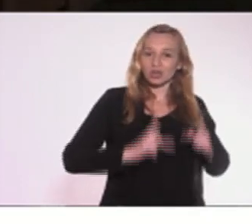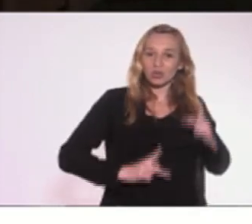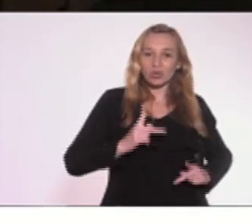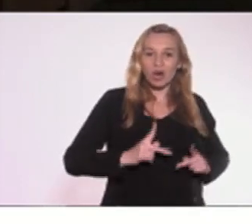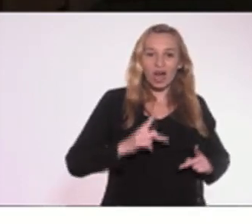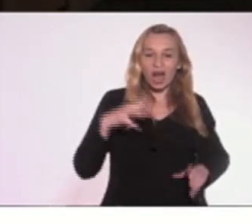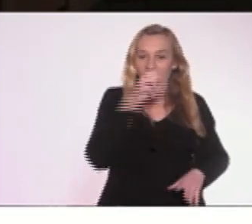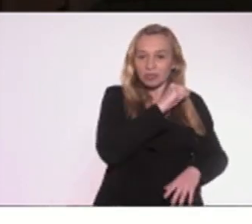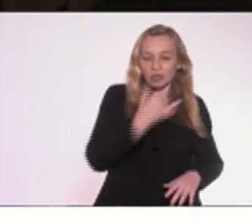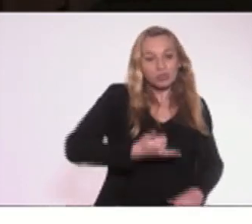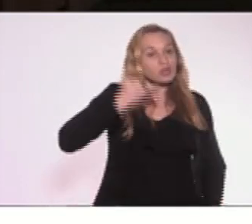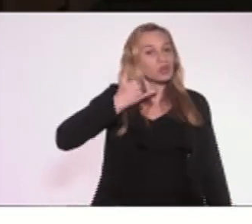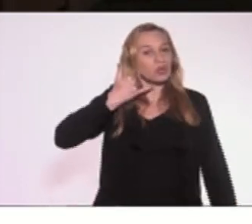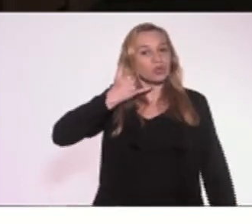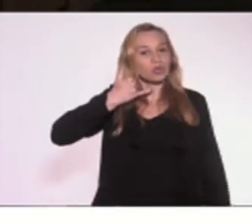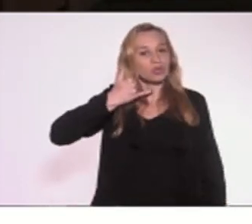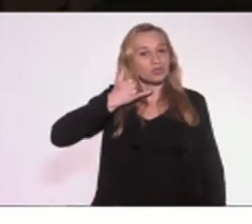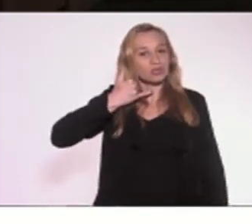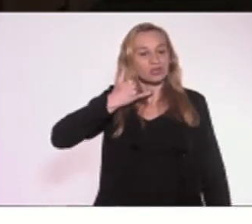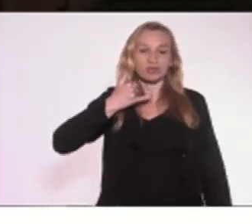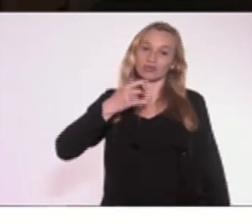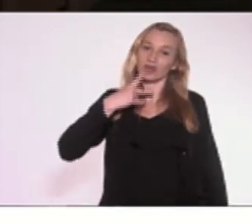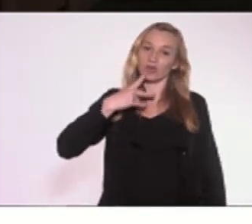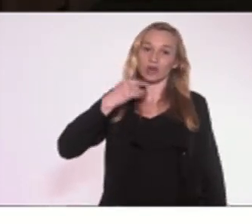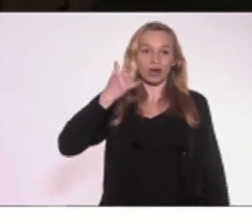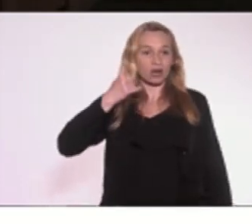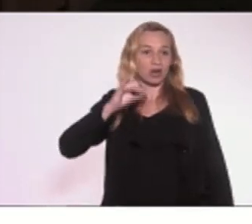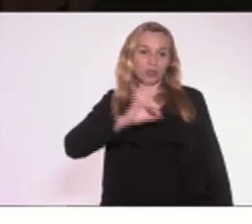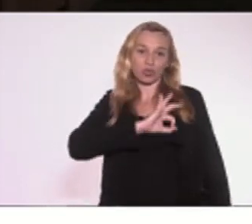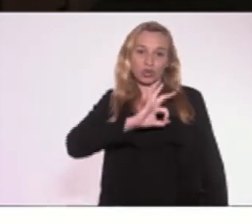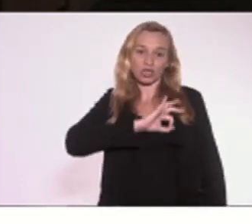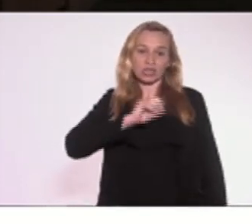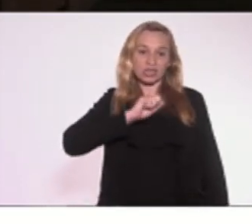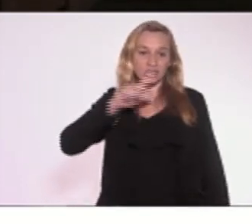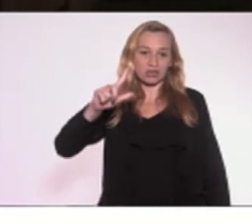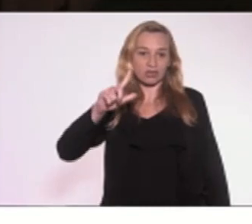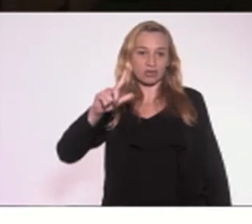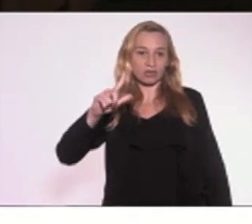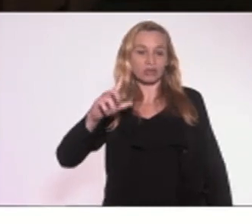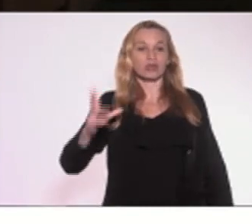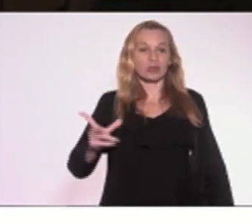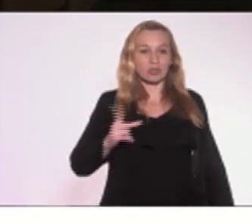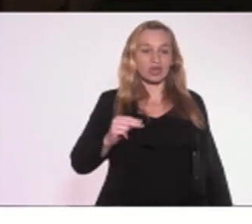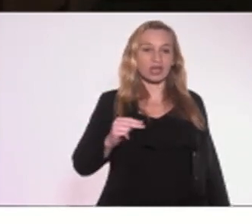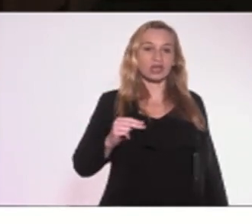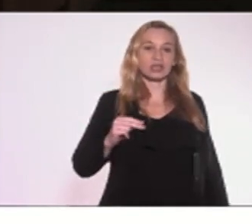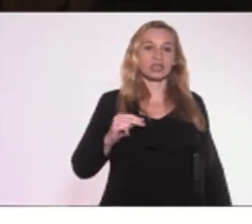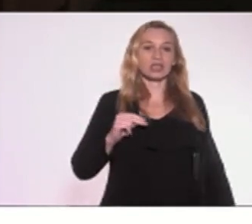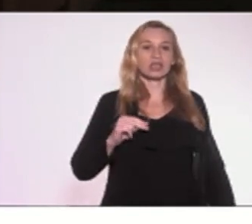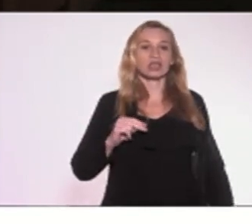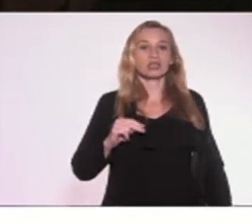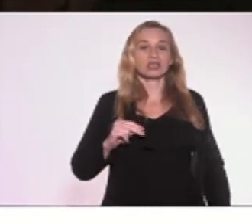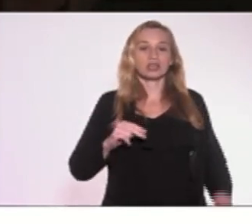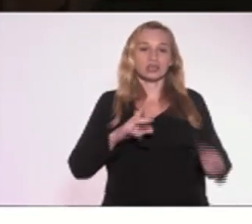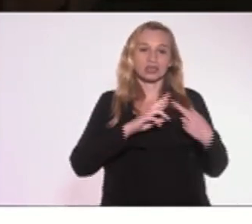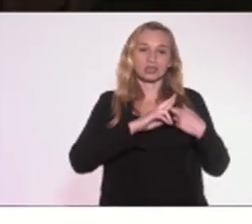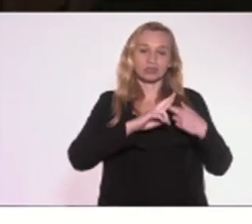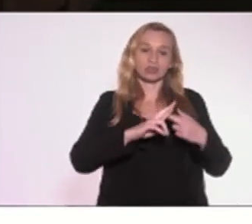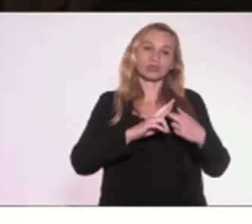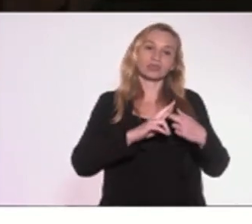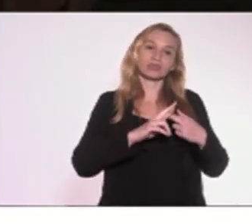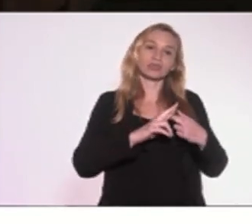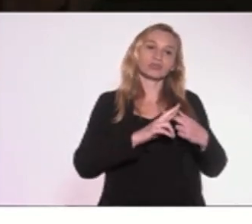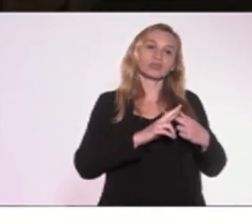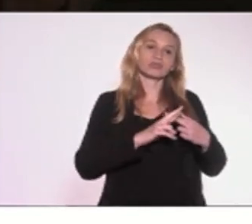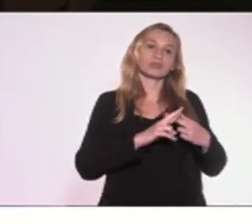ligou. Na mesma hora, falou, olha, a Polícia Civil merece todo o respeito do Ministério Público, jamais vão fazer isso